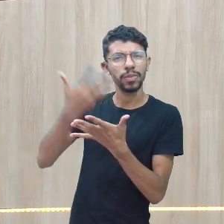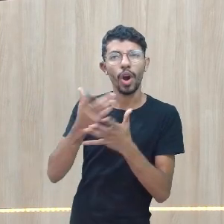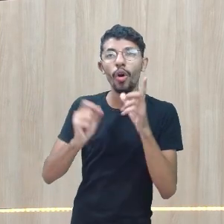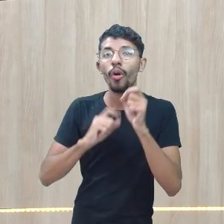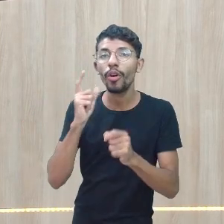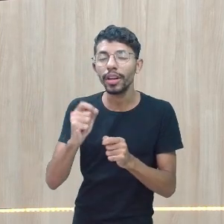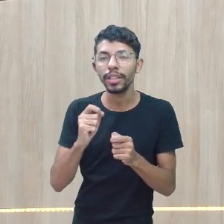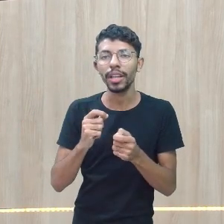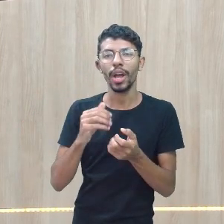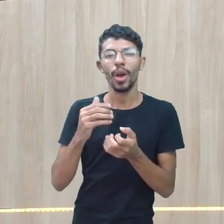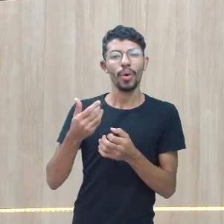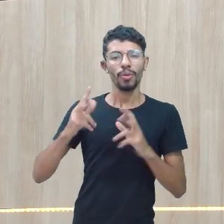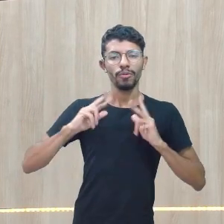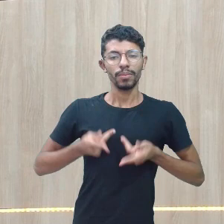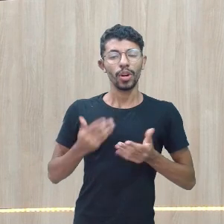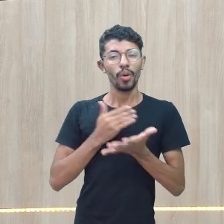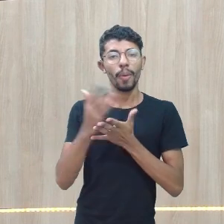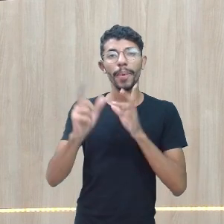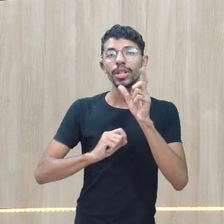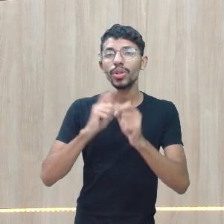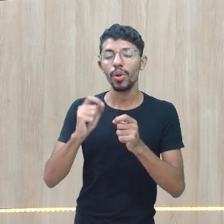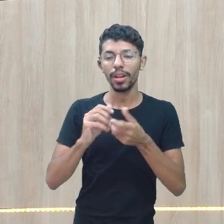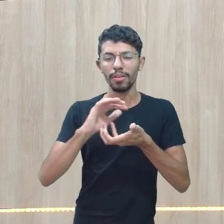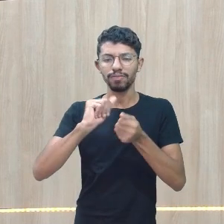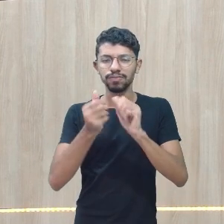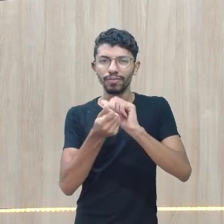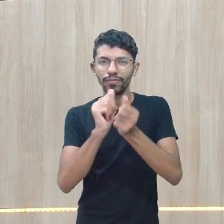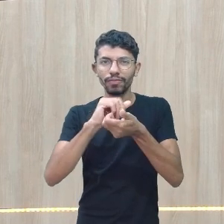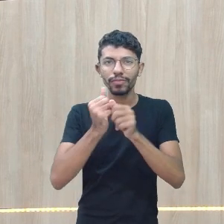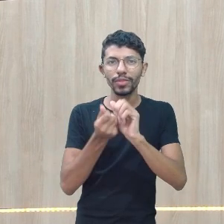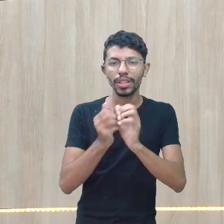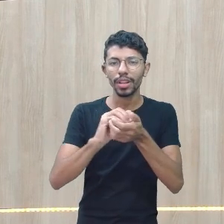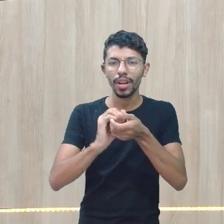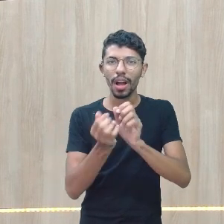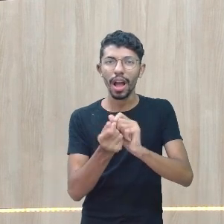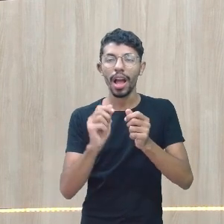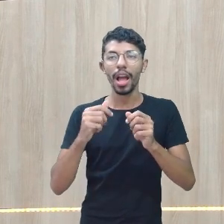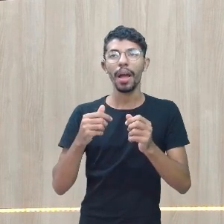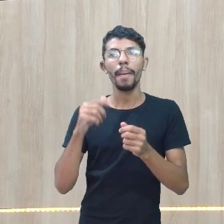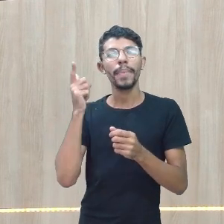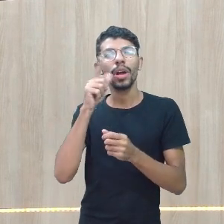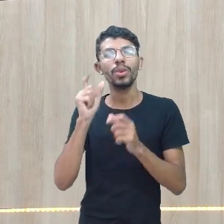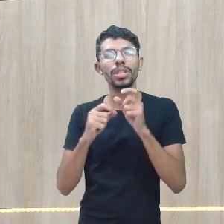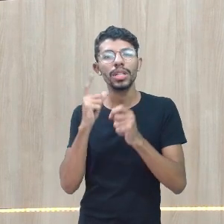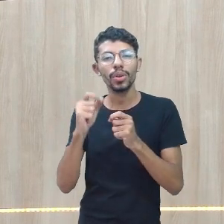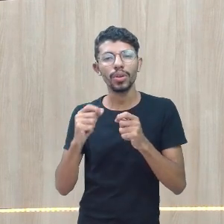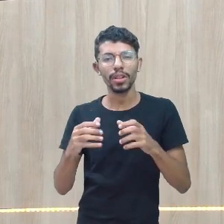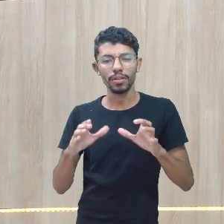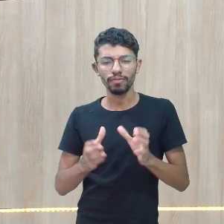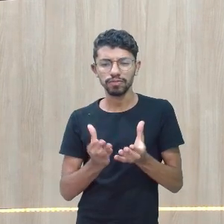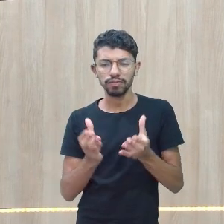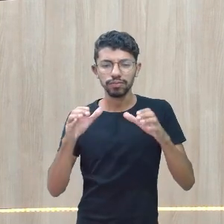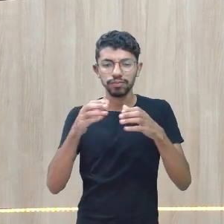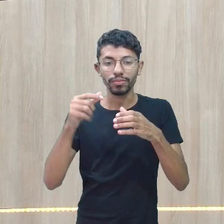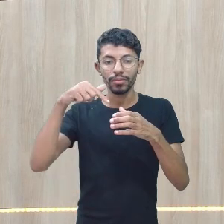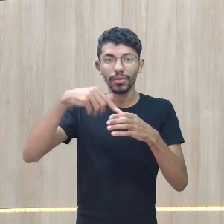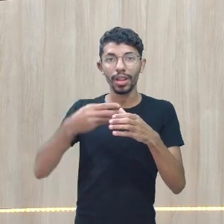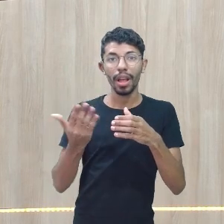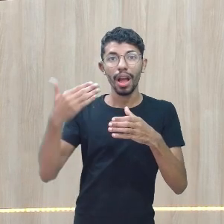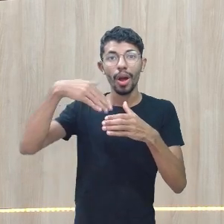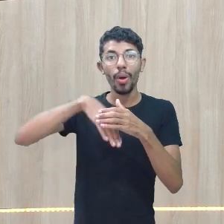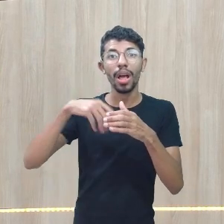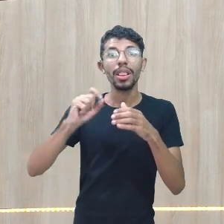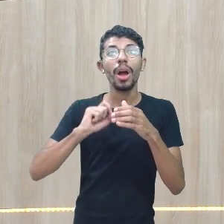alguns objetos como um reservatório de água. Interessante. E o que foi mais, professora? Então, a gente falou da questão também